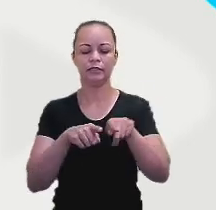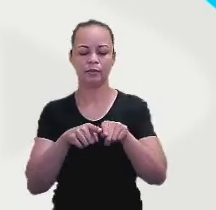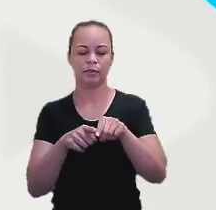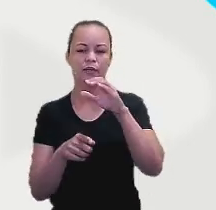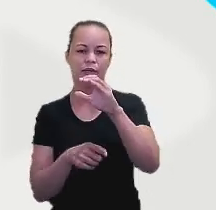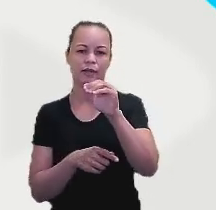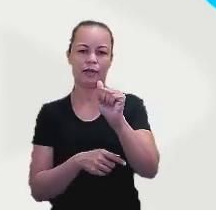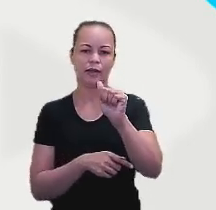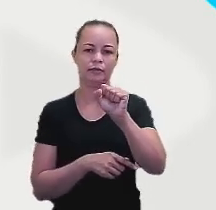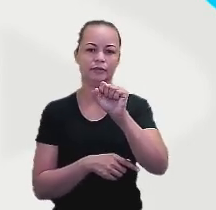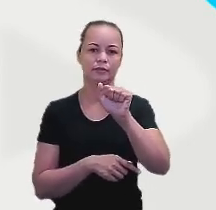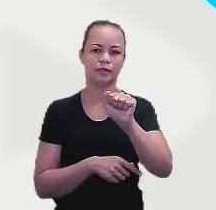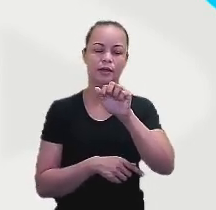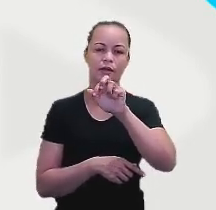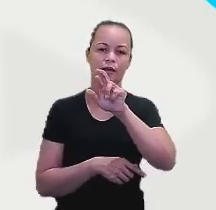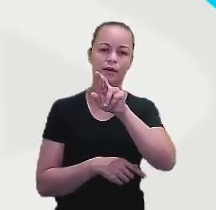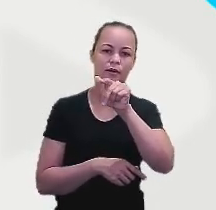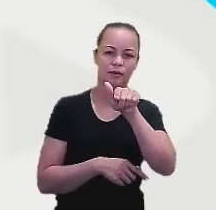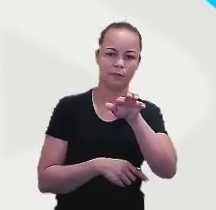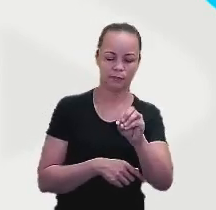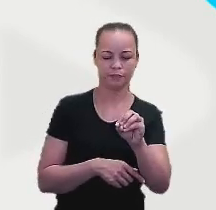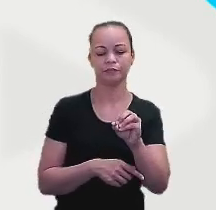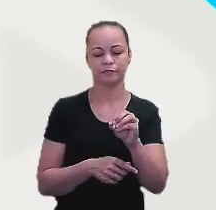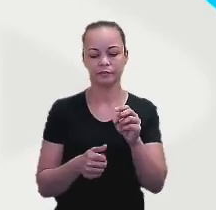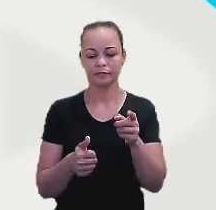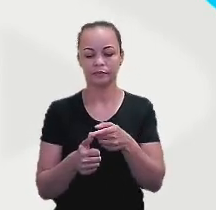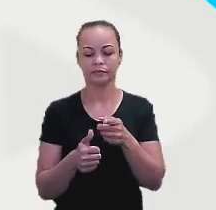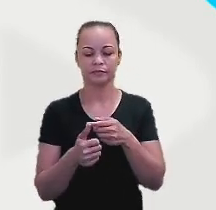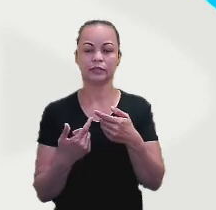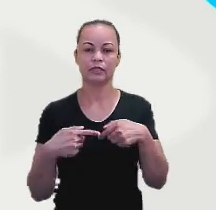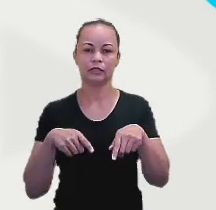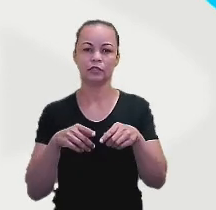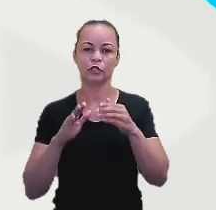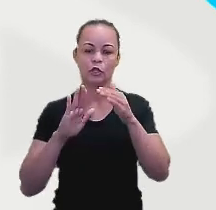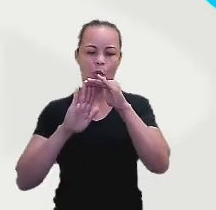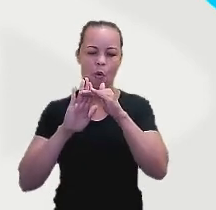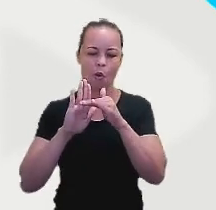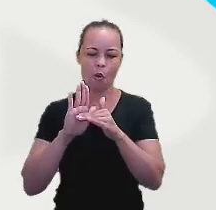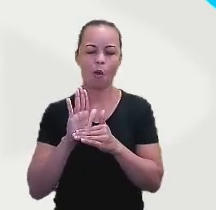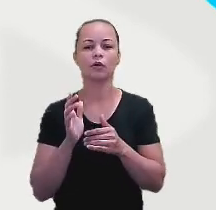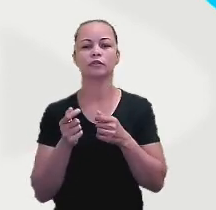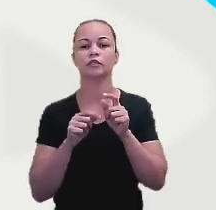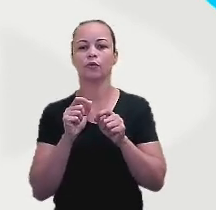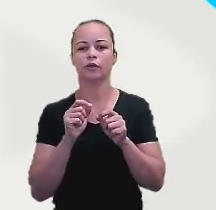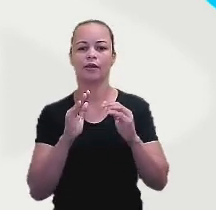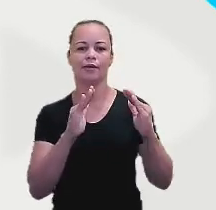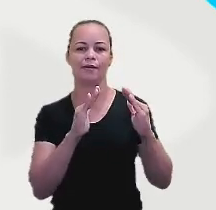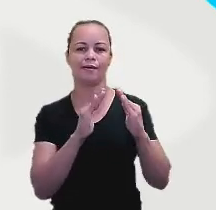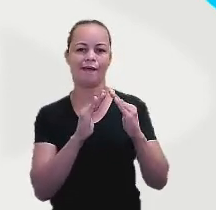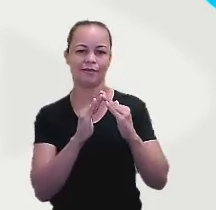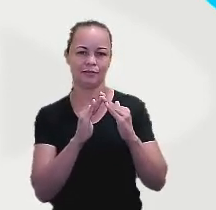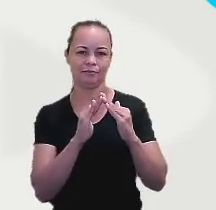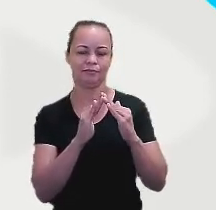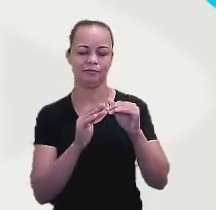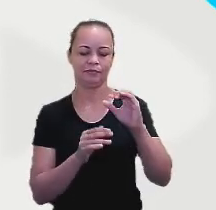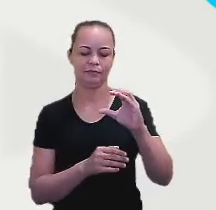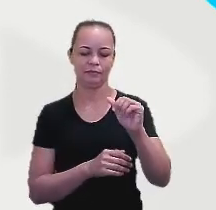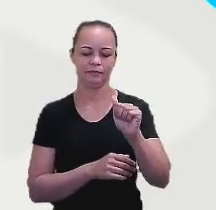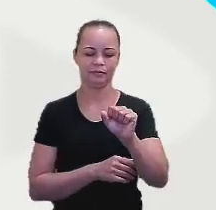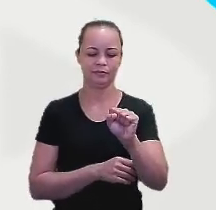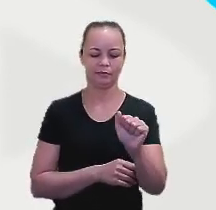né? Então, a primeira palavra aí, em ordem alfabética, vai ser casa. Depois, ó,